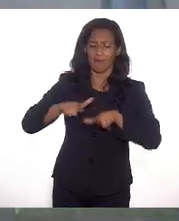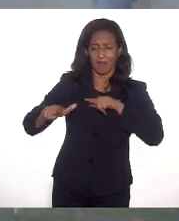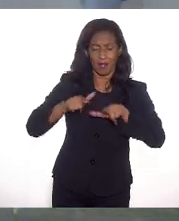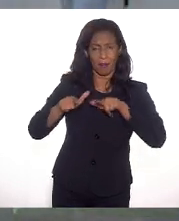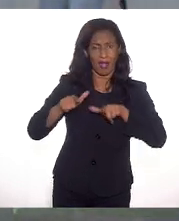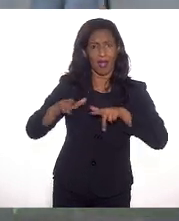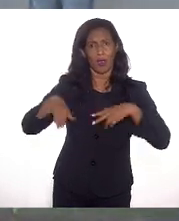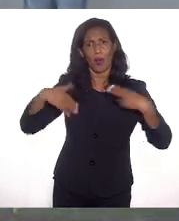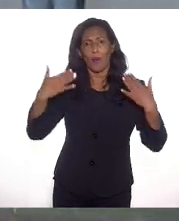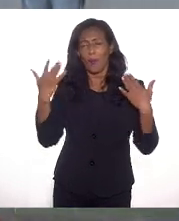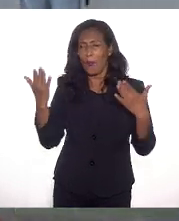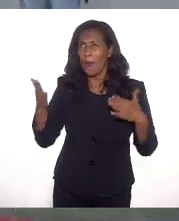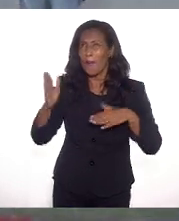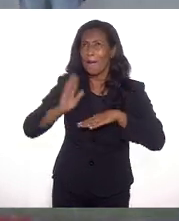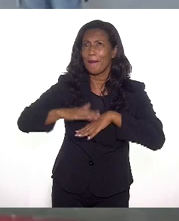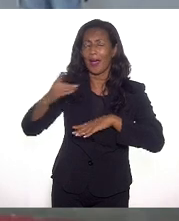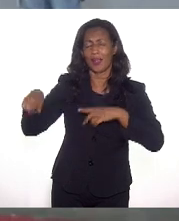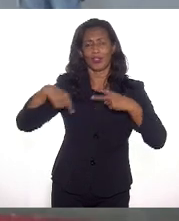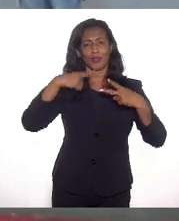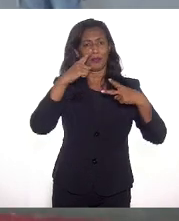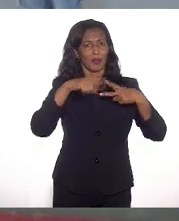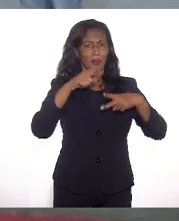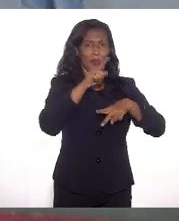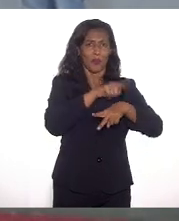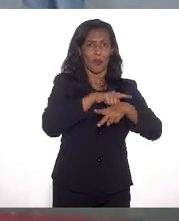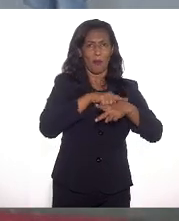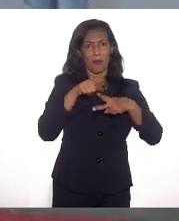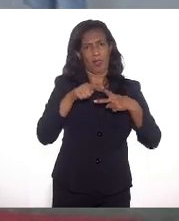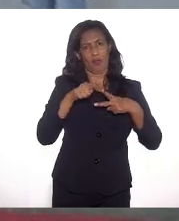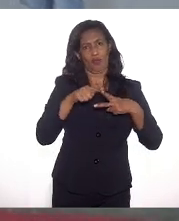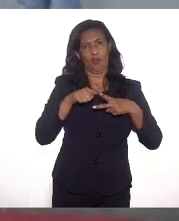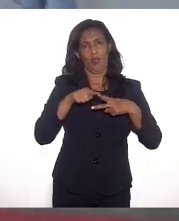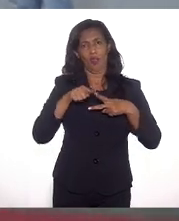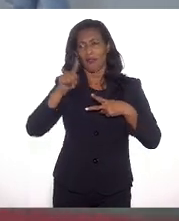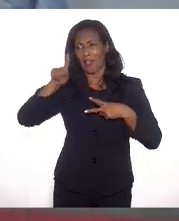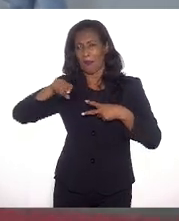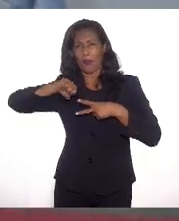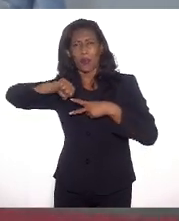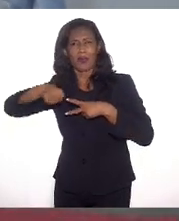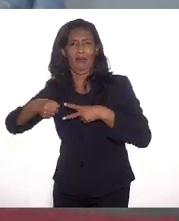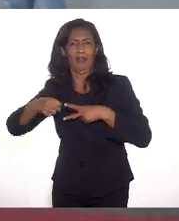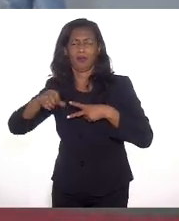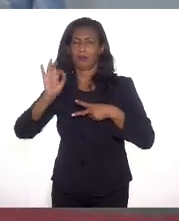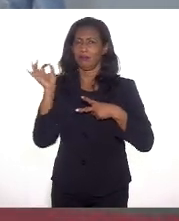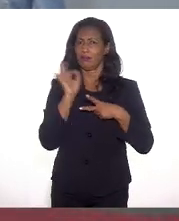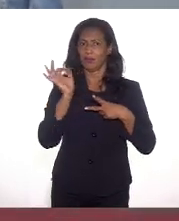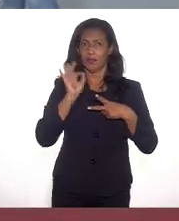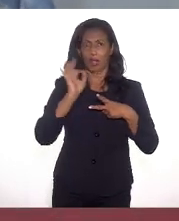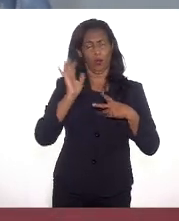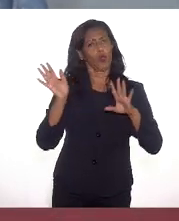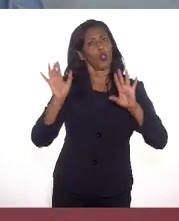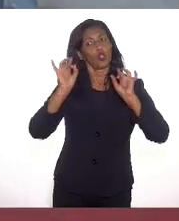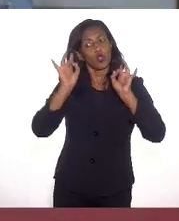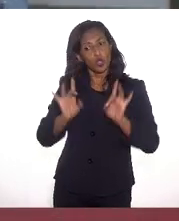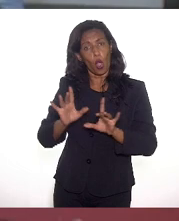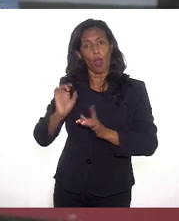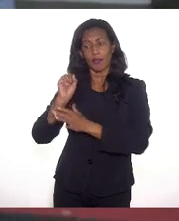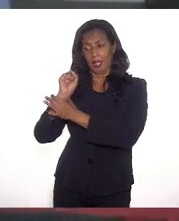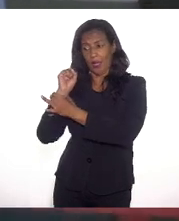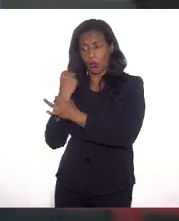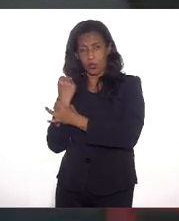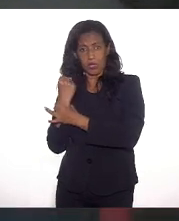momento, estejam recebendo, que eles não fiquem bloqueados o programa inteiro, mas só no período que eles estão